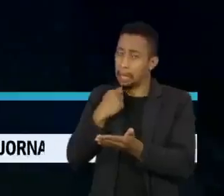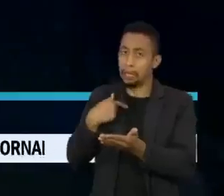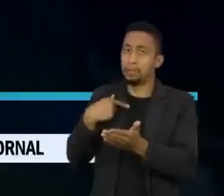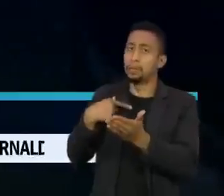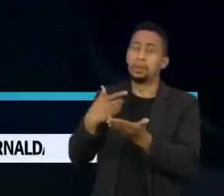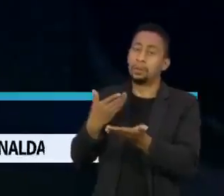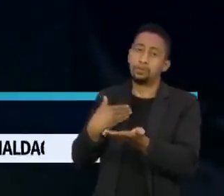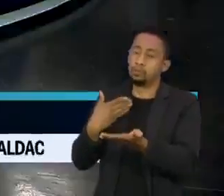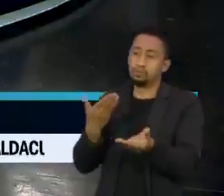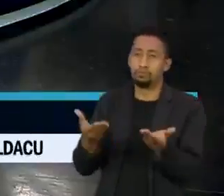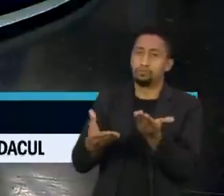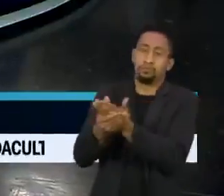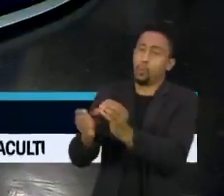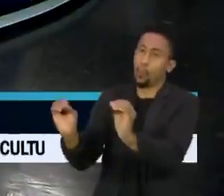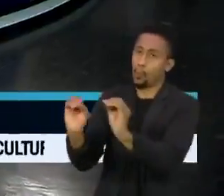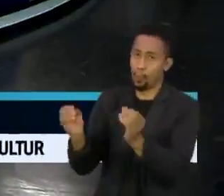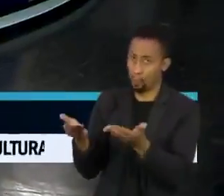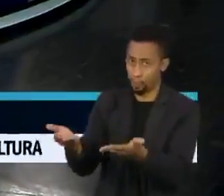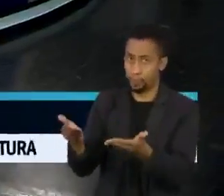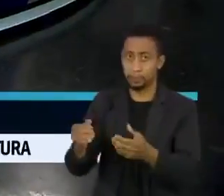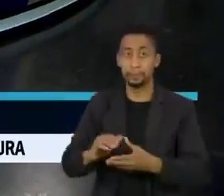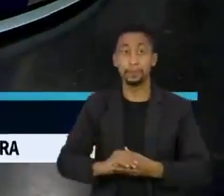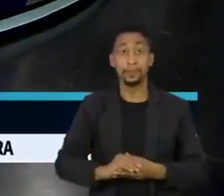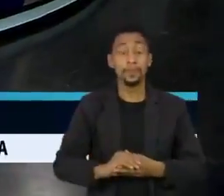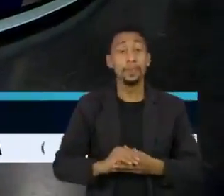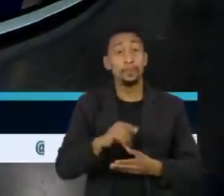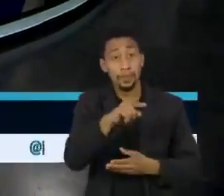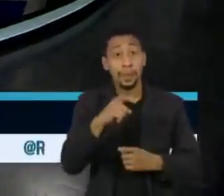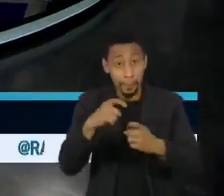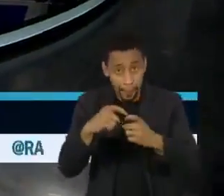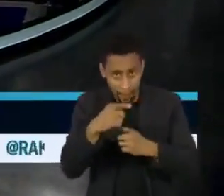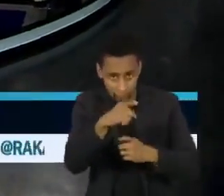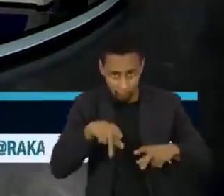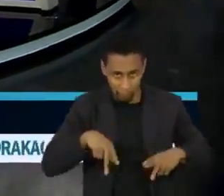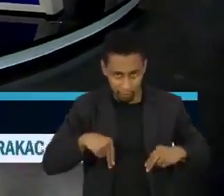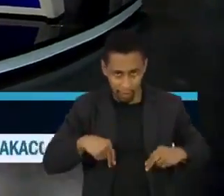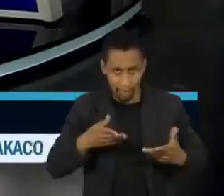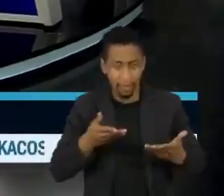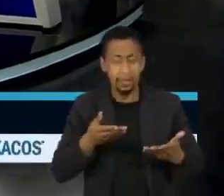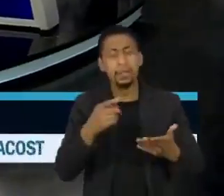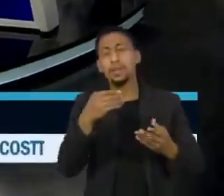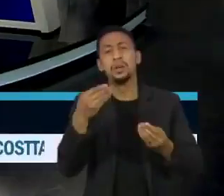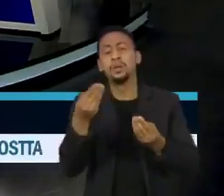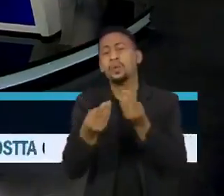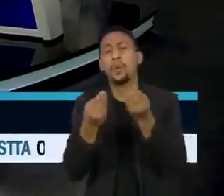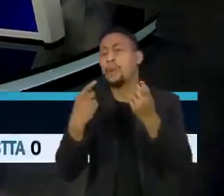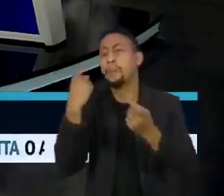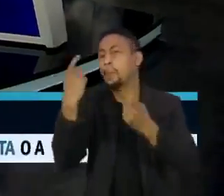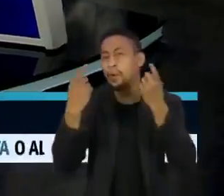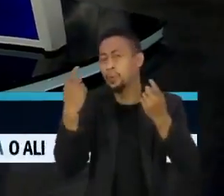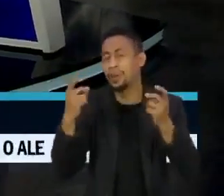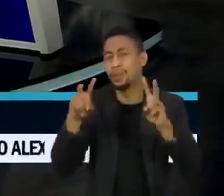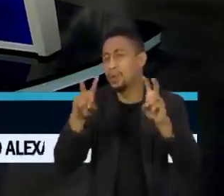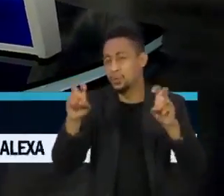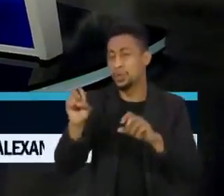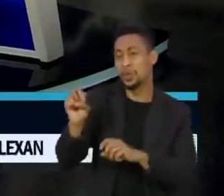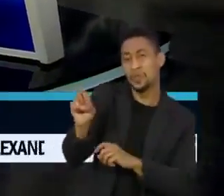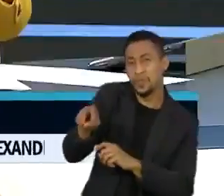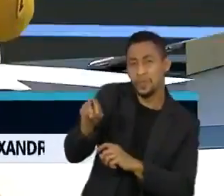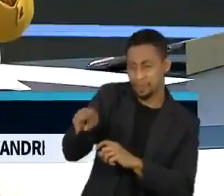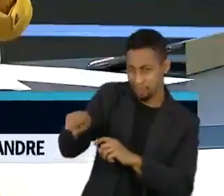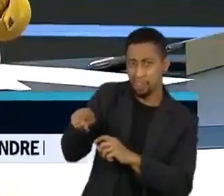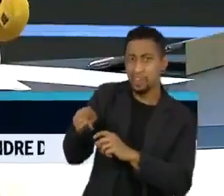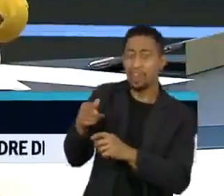o Federal outro Gonzalo como médico Qual sua maior preocupação com a relação com relação ao excesso de